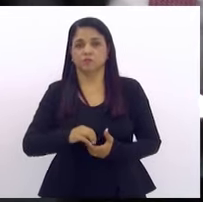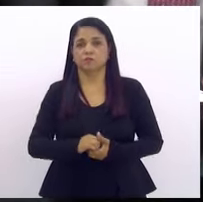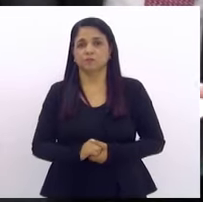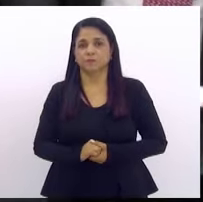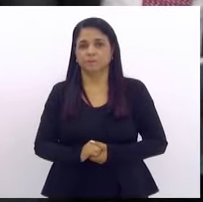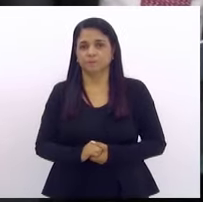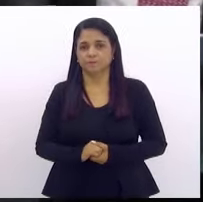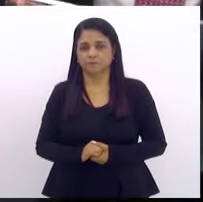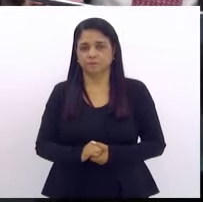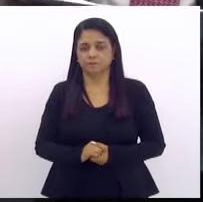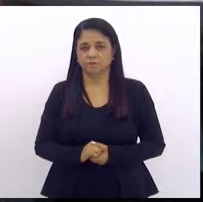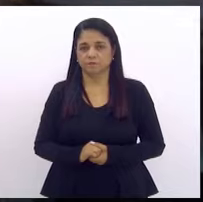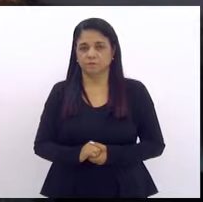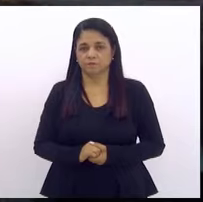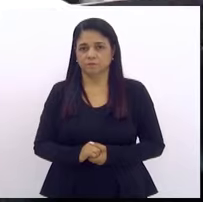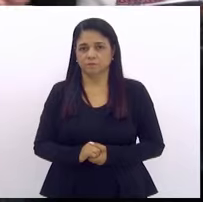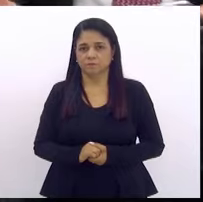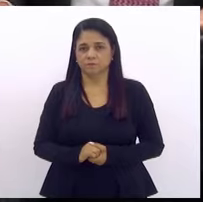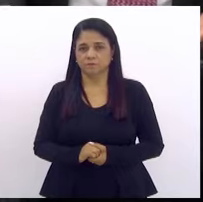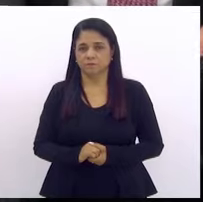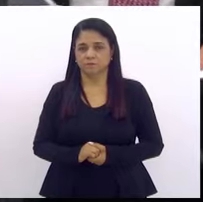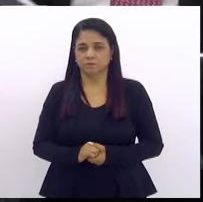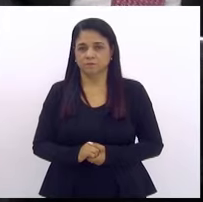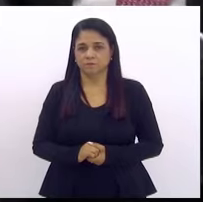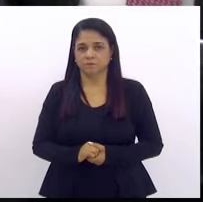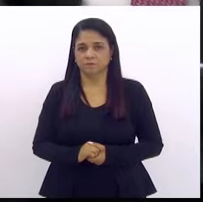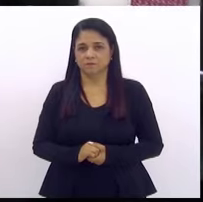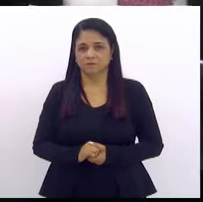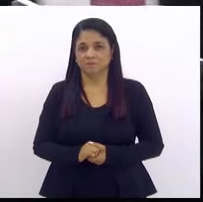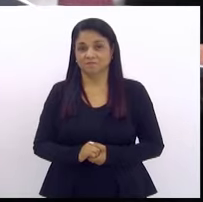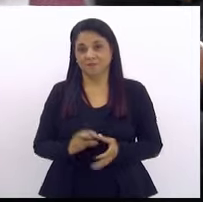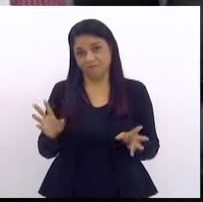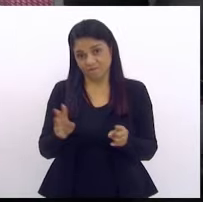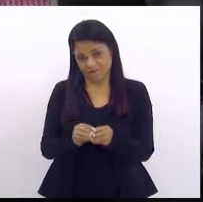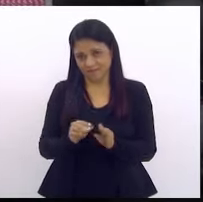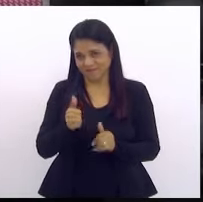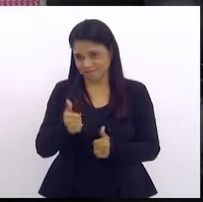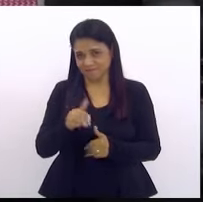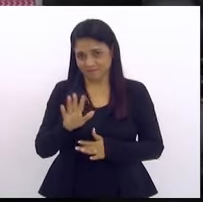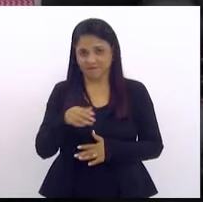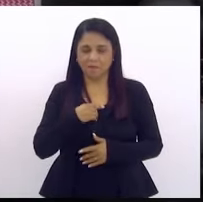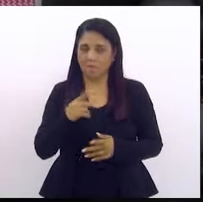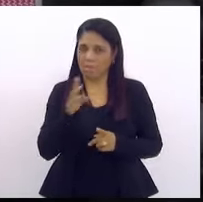6520/22. Acabando, presidente. Sem pressa.